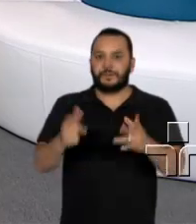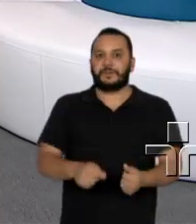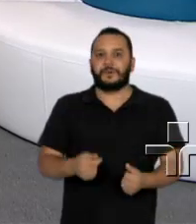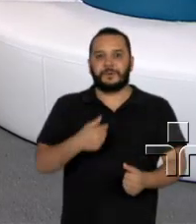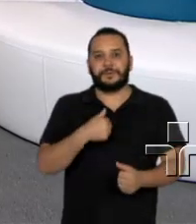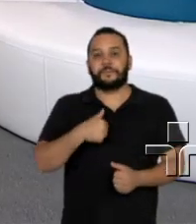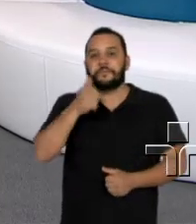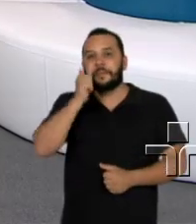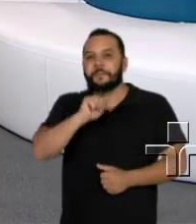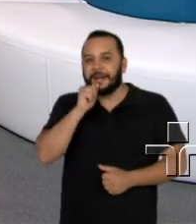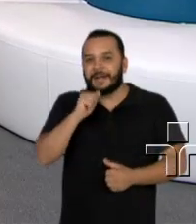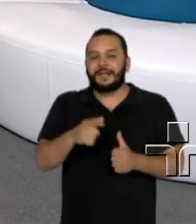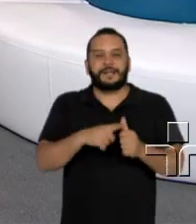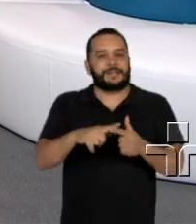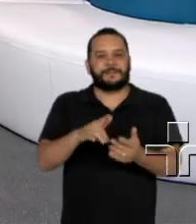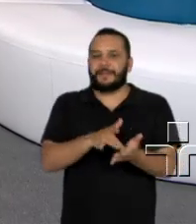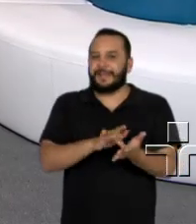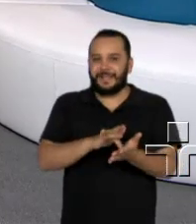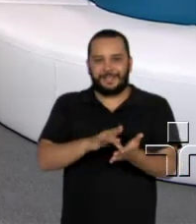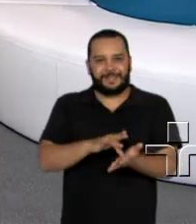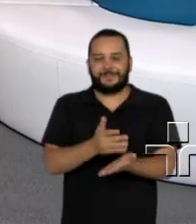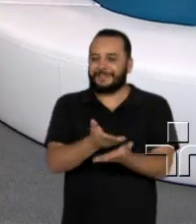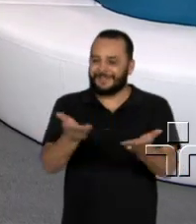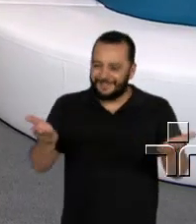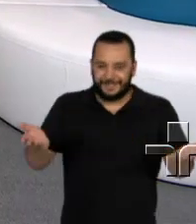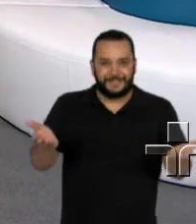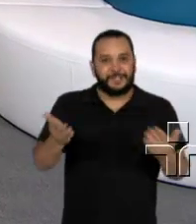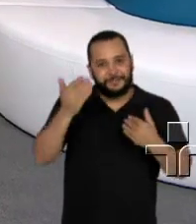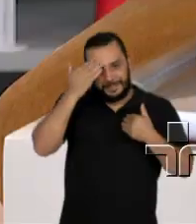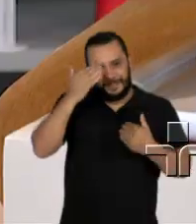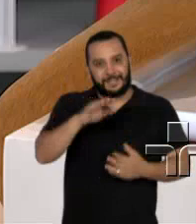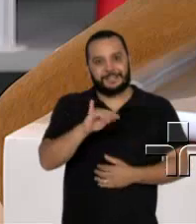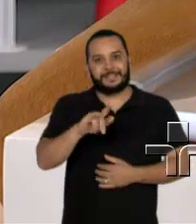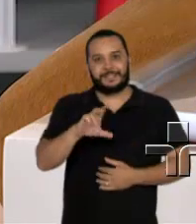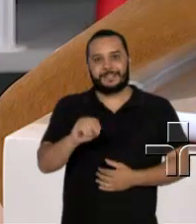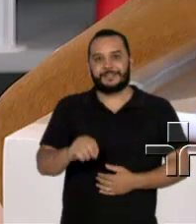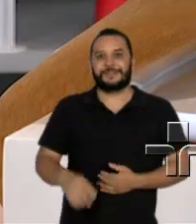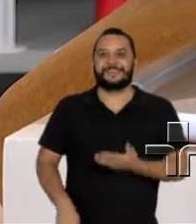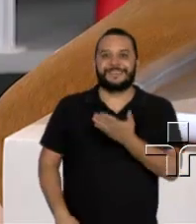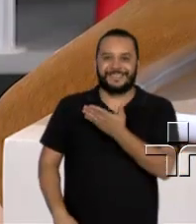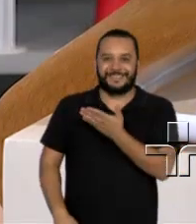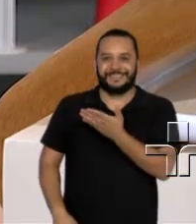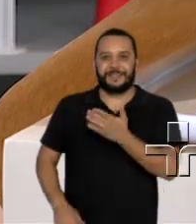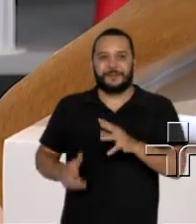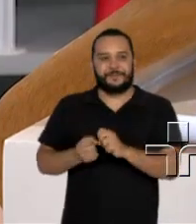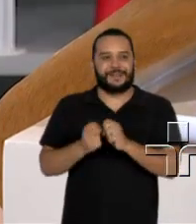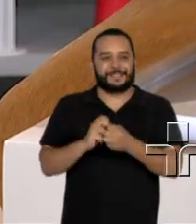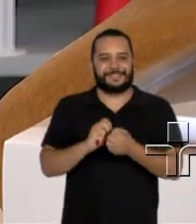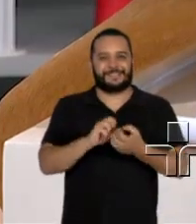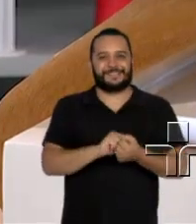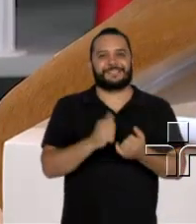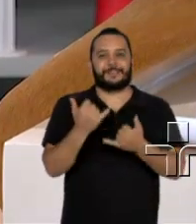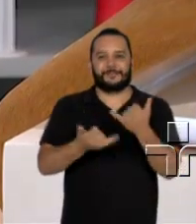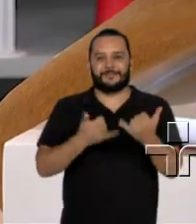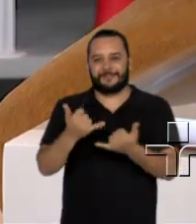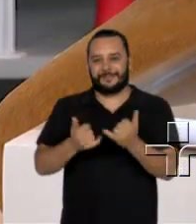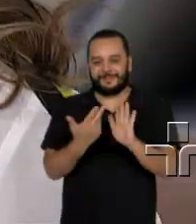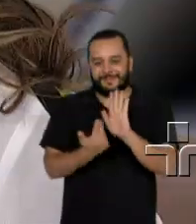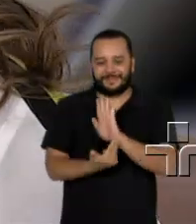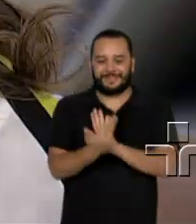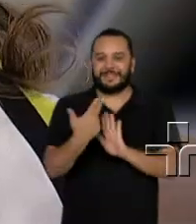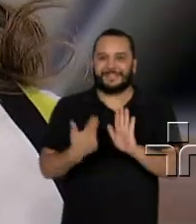de bailarinas e bailarinos e obrigada pela tarcísio que ficou aqui ó vinha fazendo o desenho